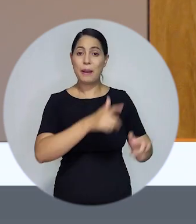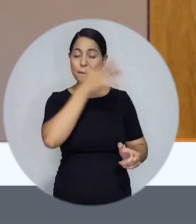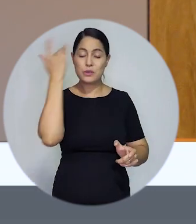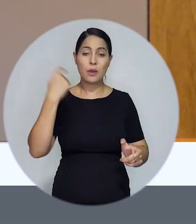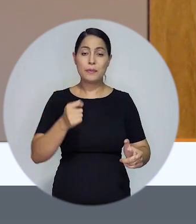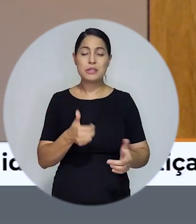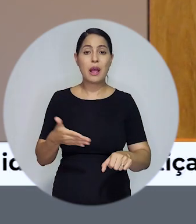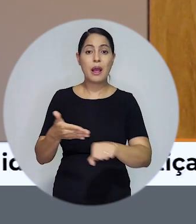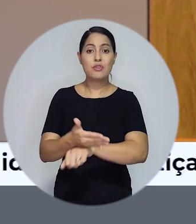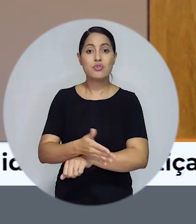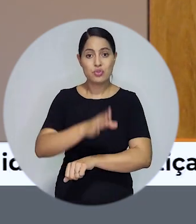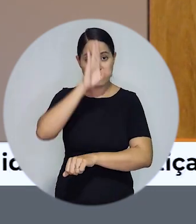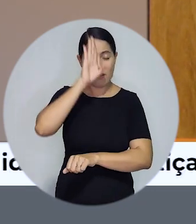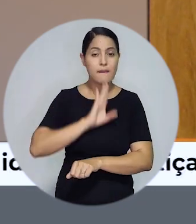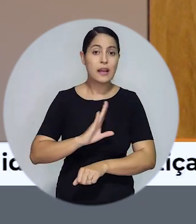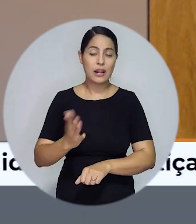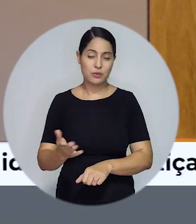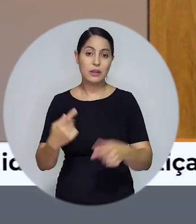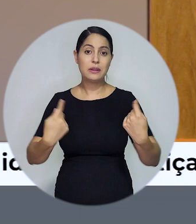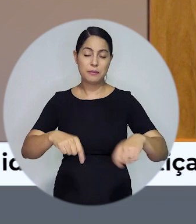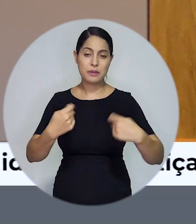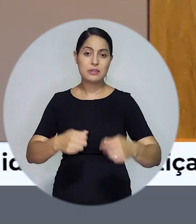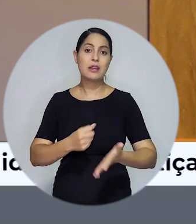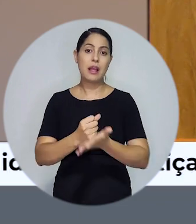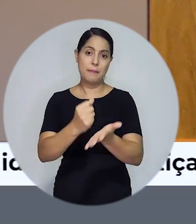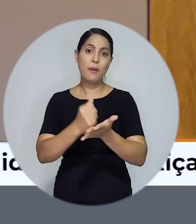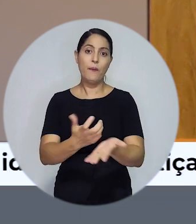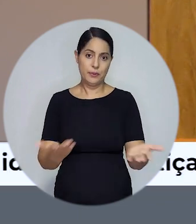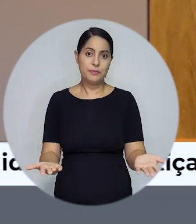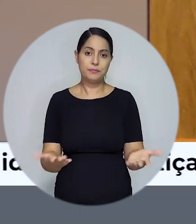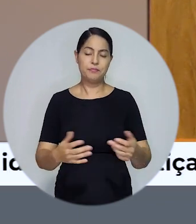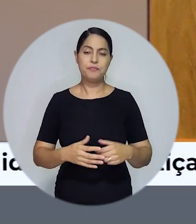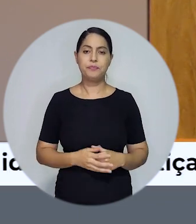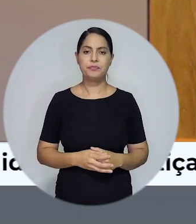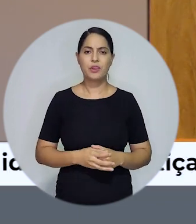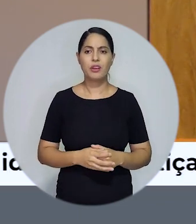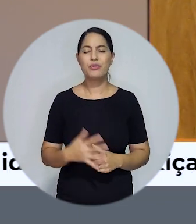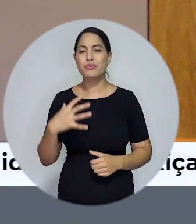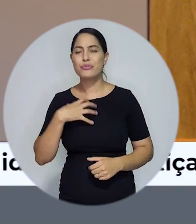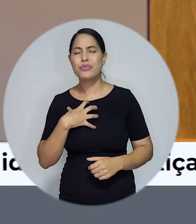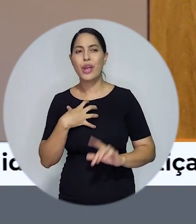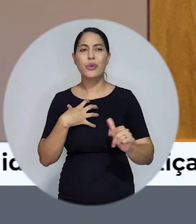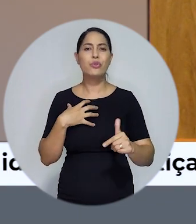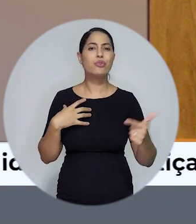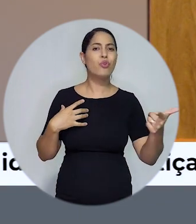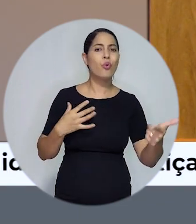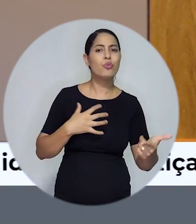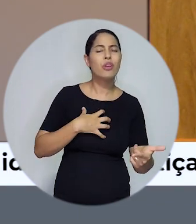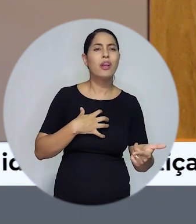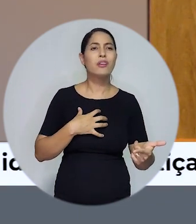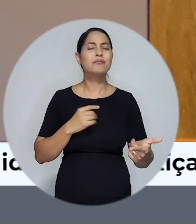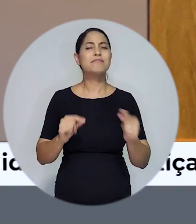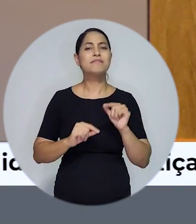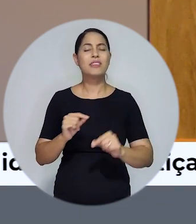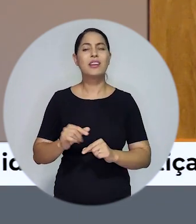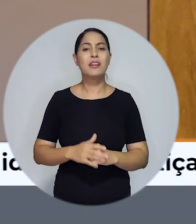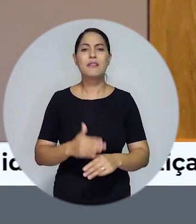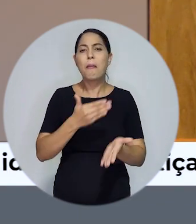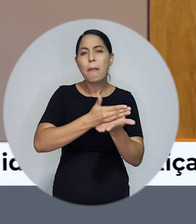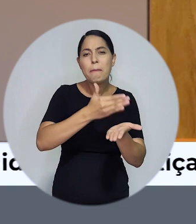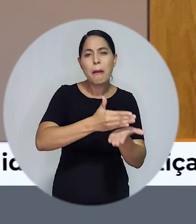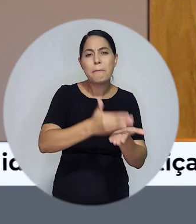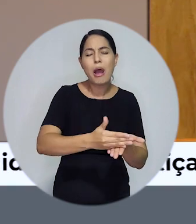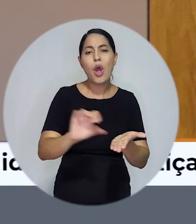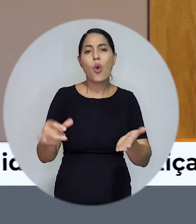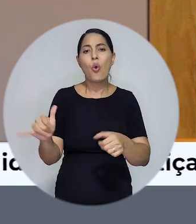gente necessite do programa de assistência judiciária, dos benefícios da assistência judiciária. De uma forma ou de outra, daí porque se pensar